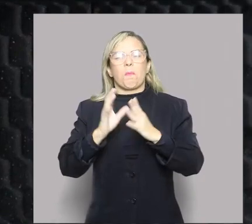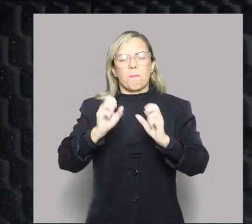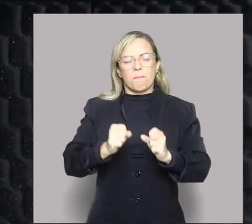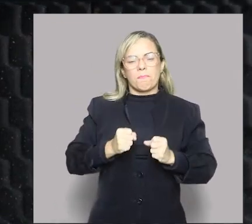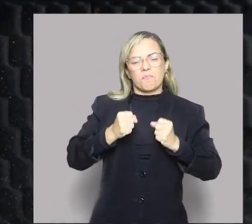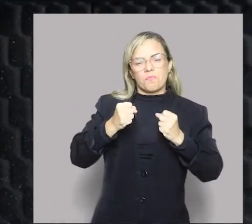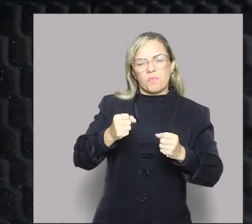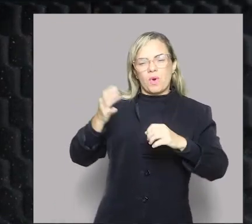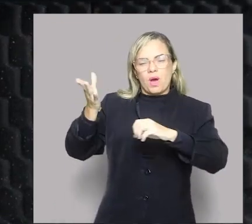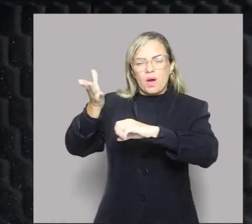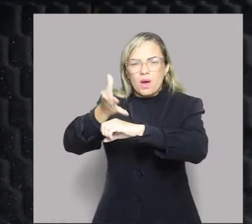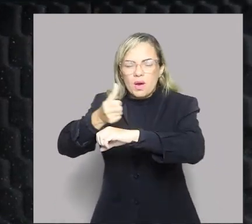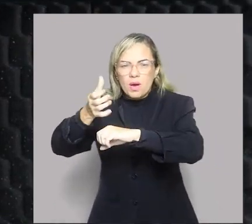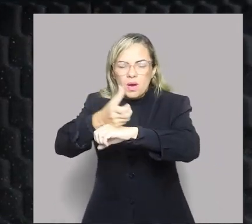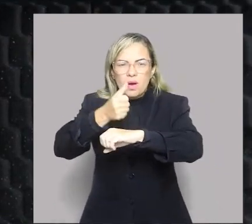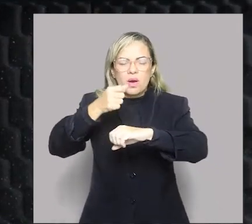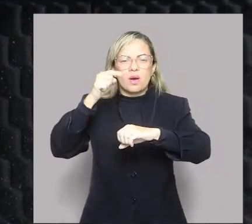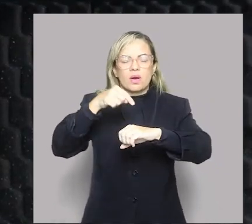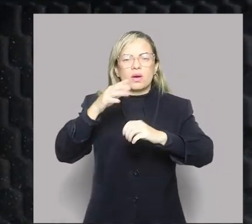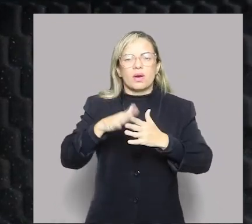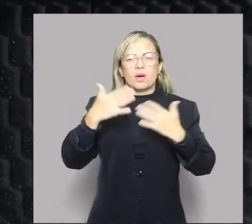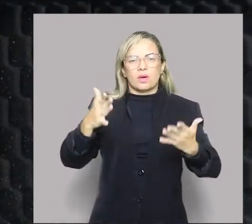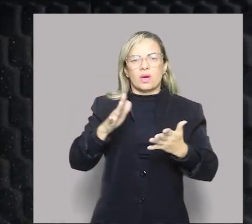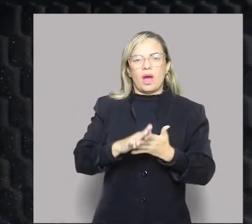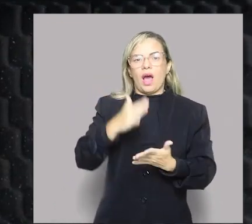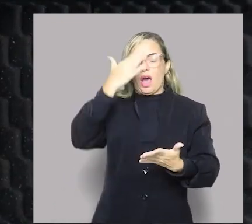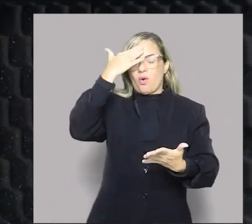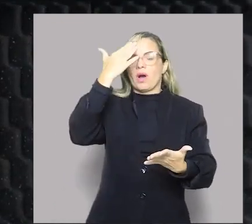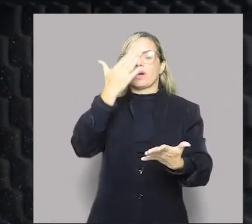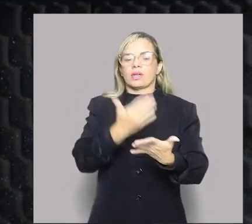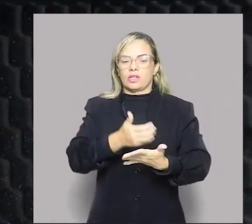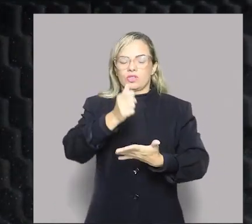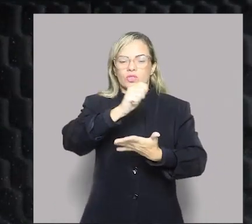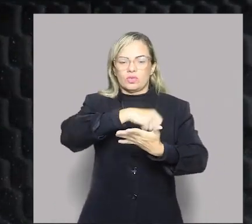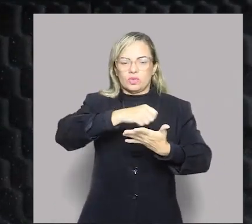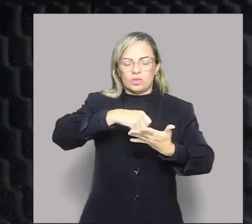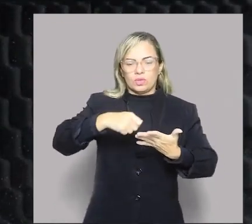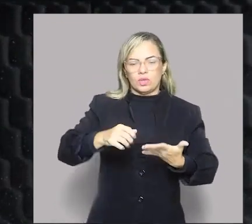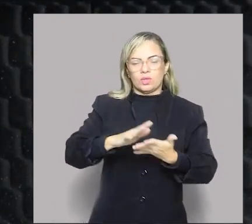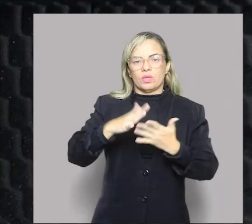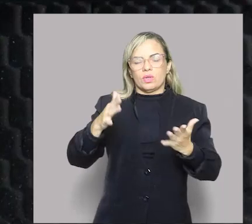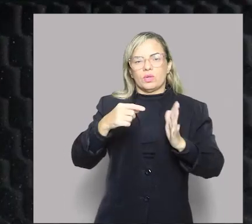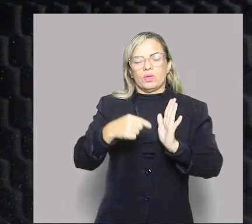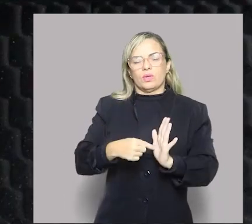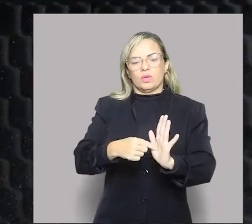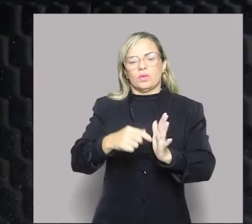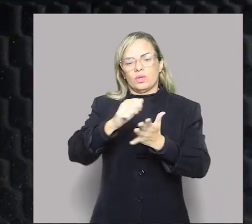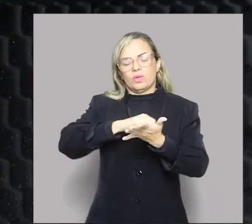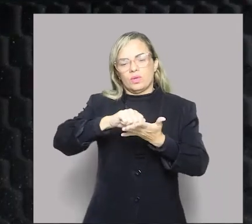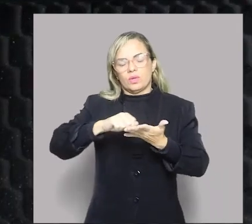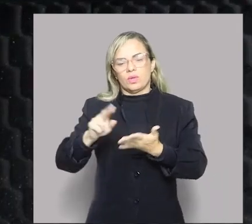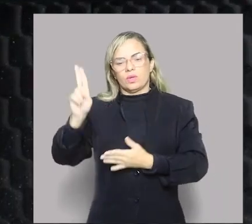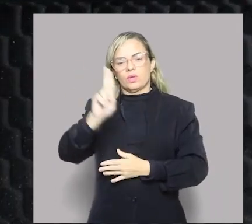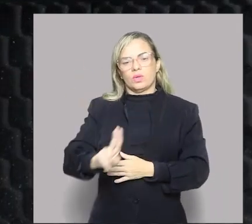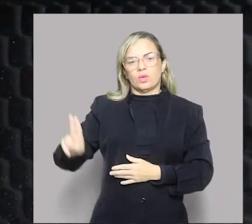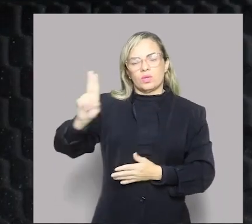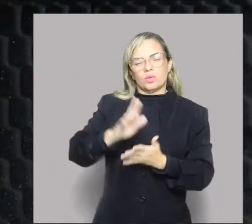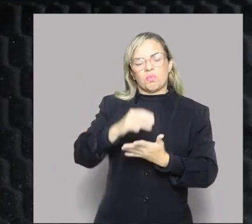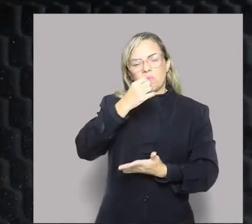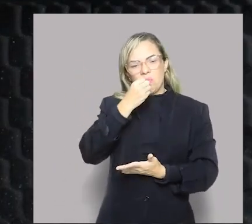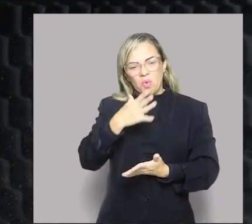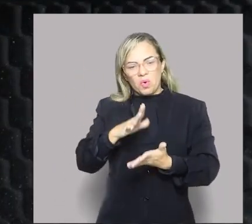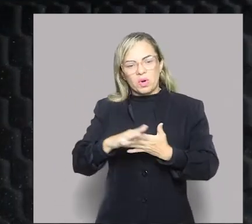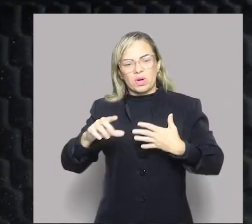mais persuasão e ele vai ser mais creditável se eu faço uso de bons